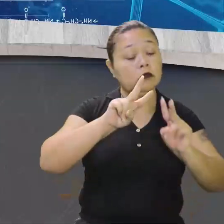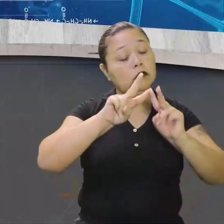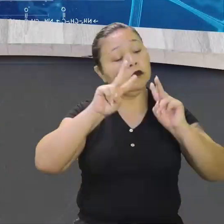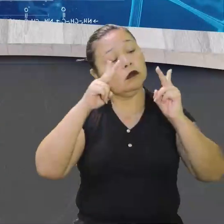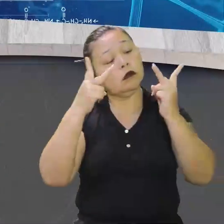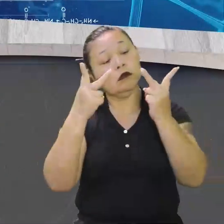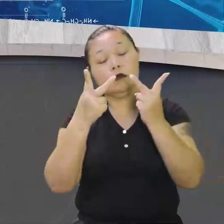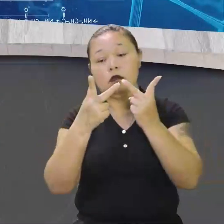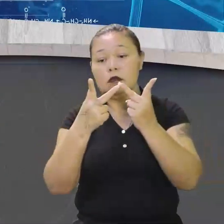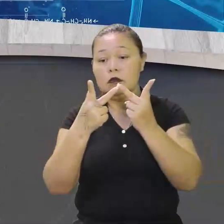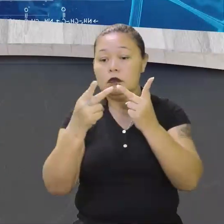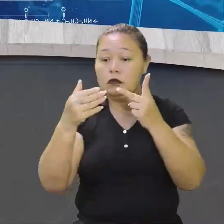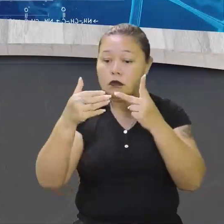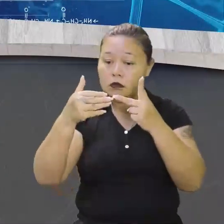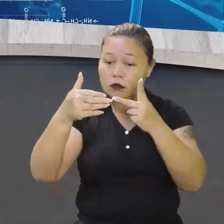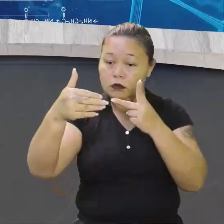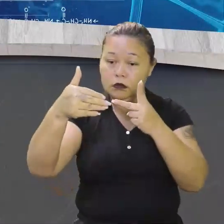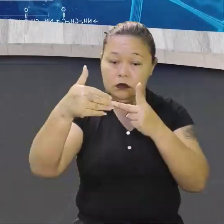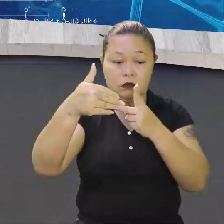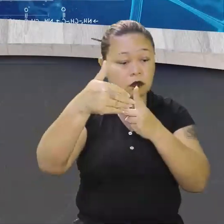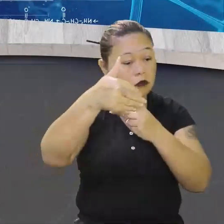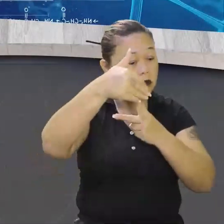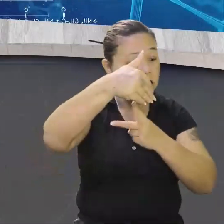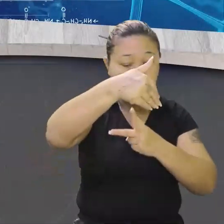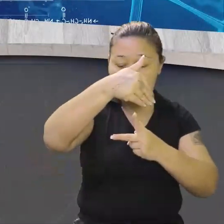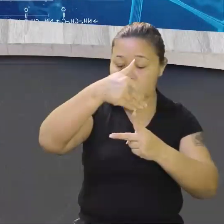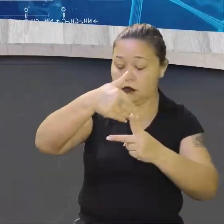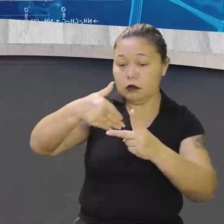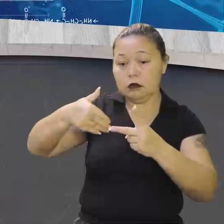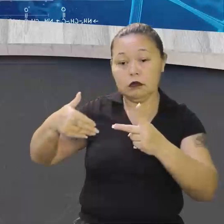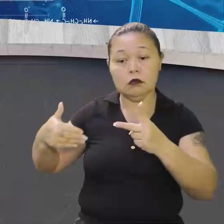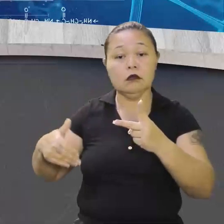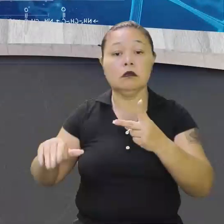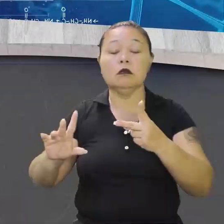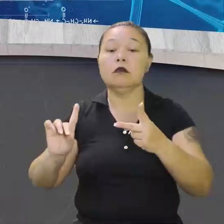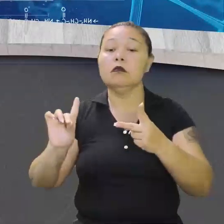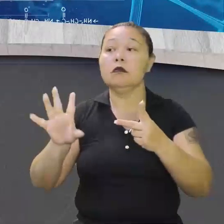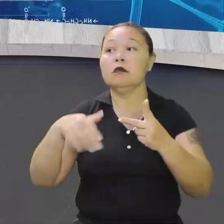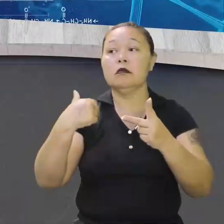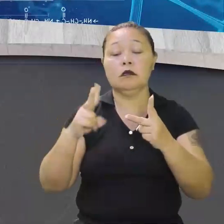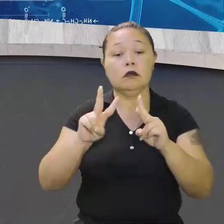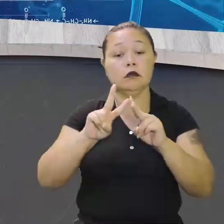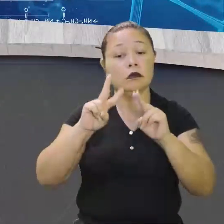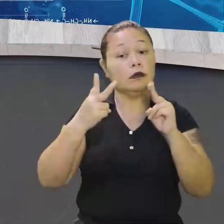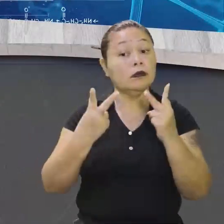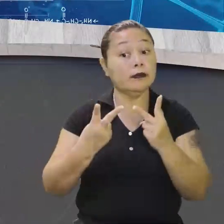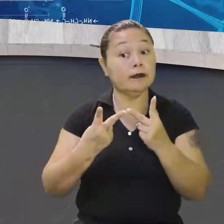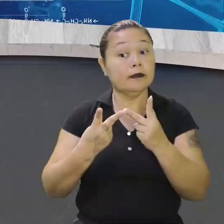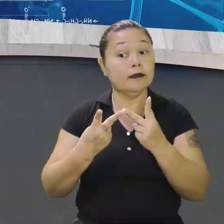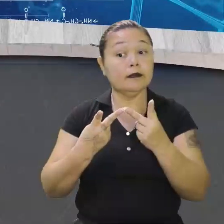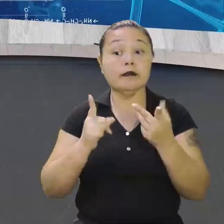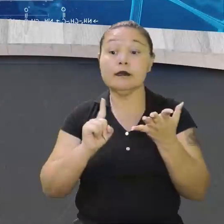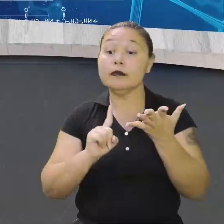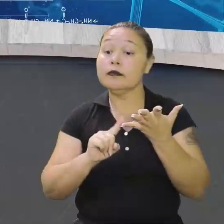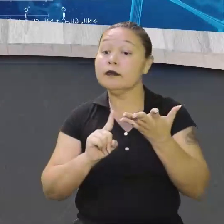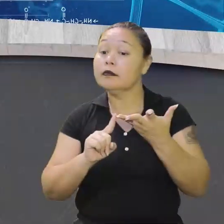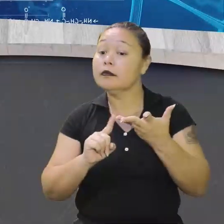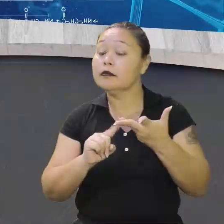é extensão. E volume eu posso trabalhar de diversas maneiras. Por